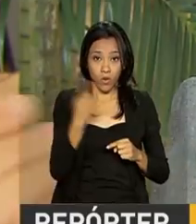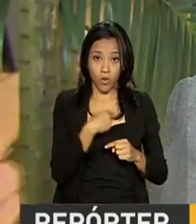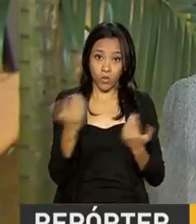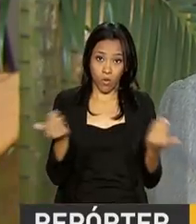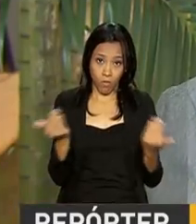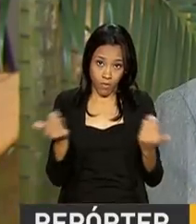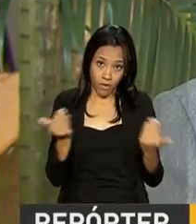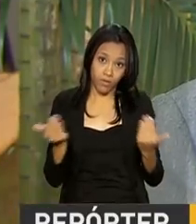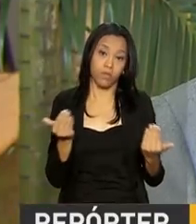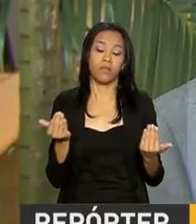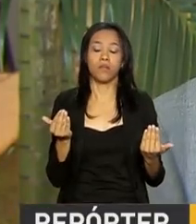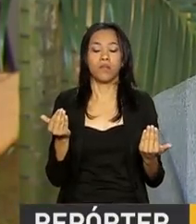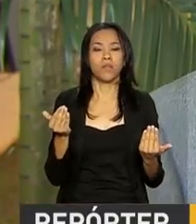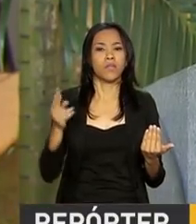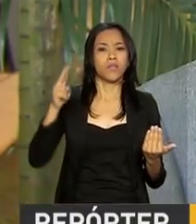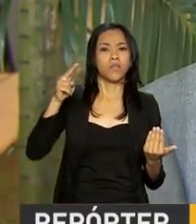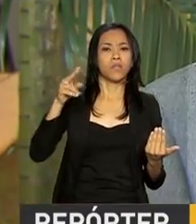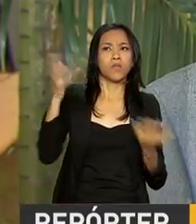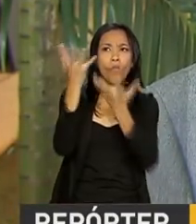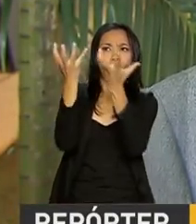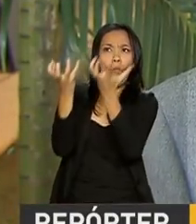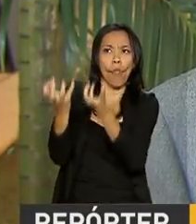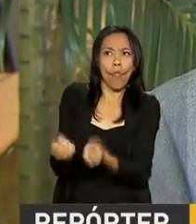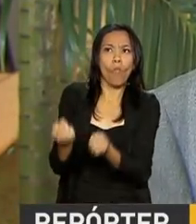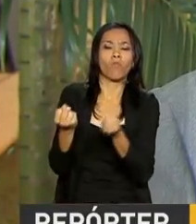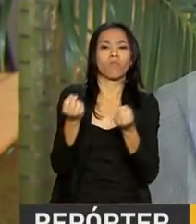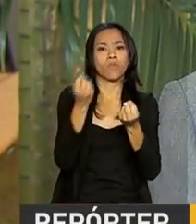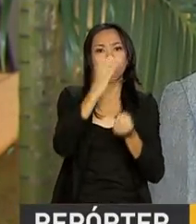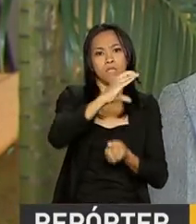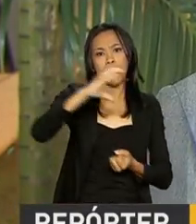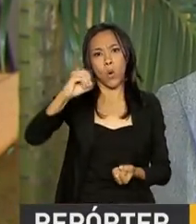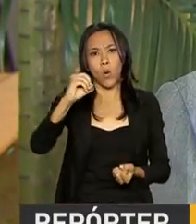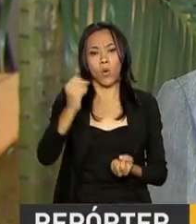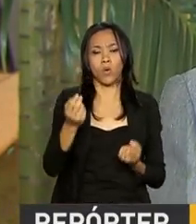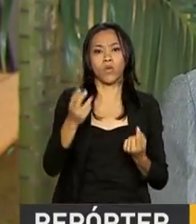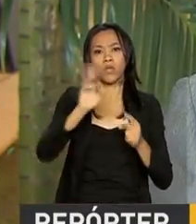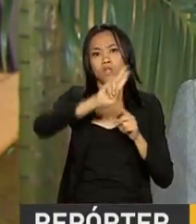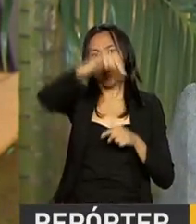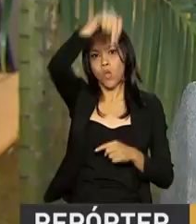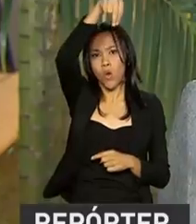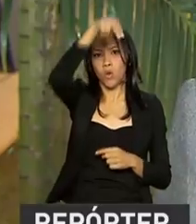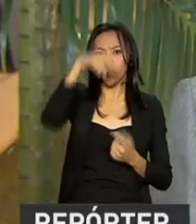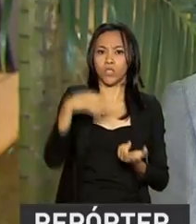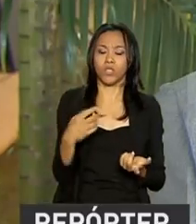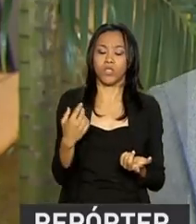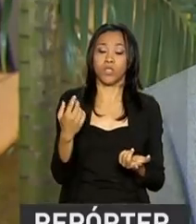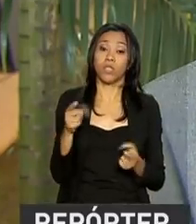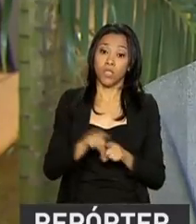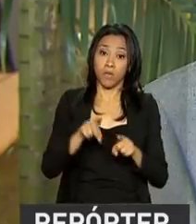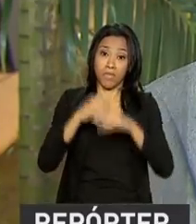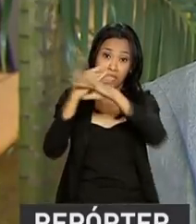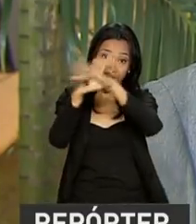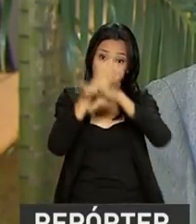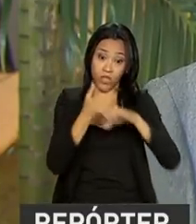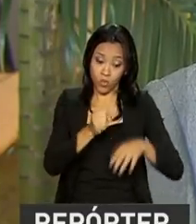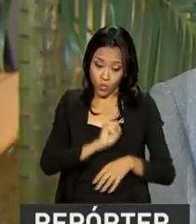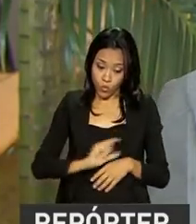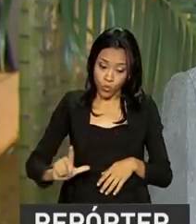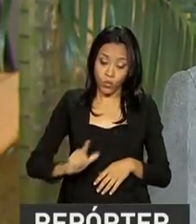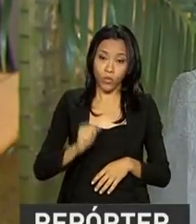a situação... A realidade do semiárido com a realidade do centro-oeste, a realidade da região norte, as regiões metropolitanas, o sul do